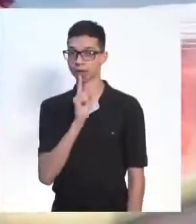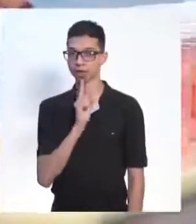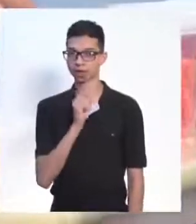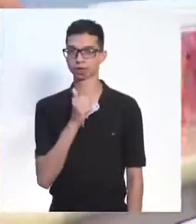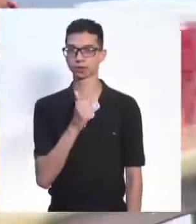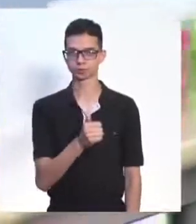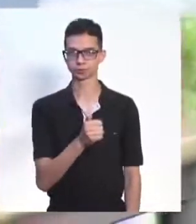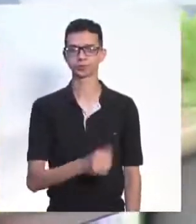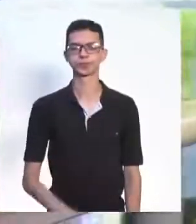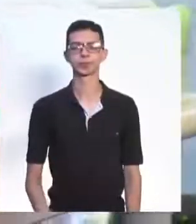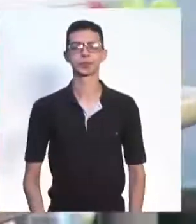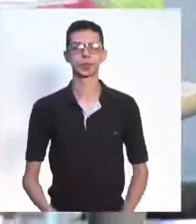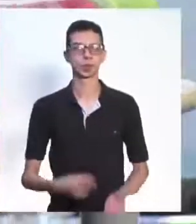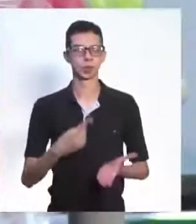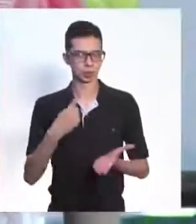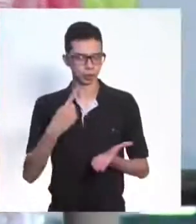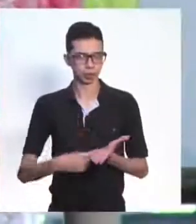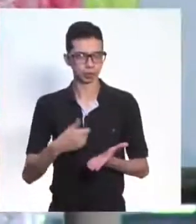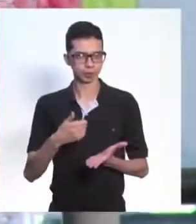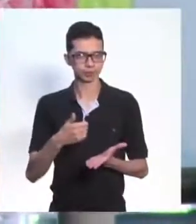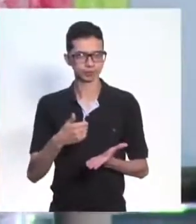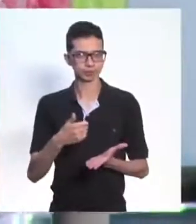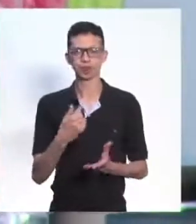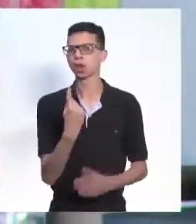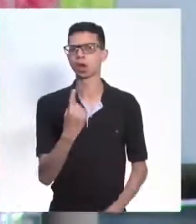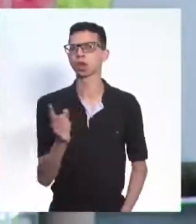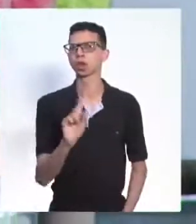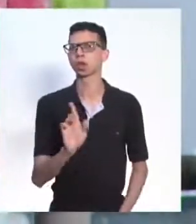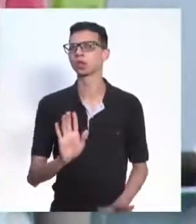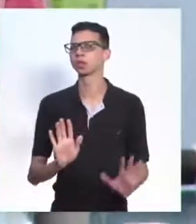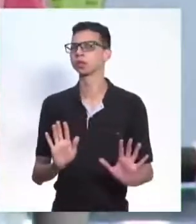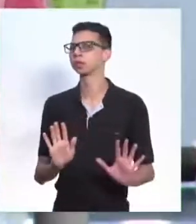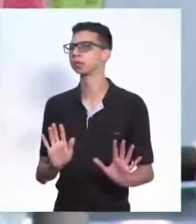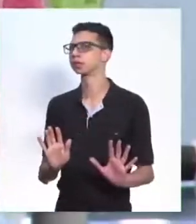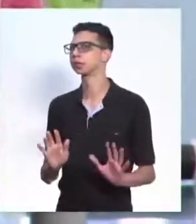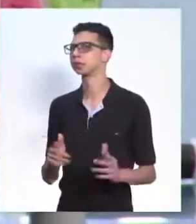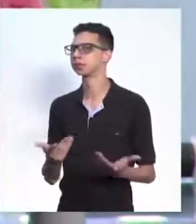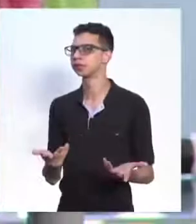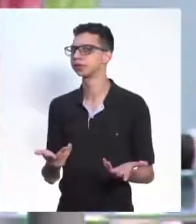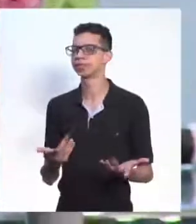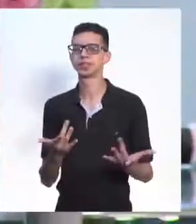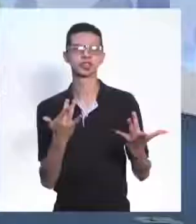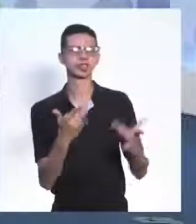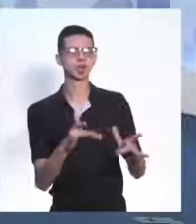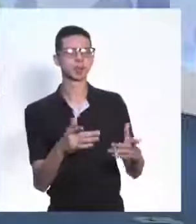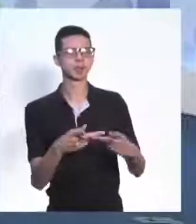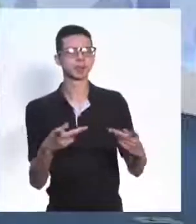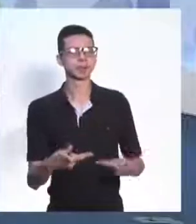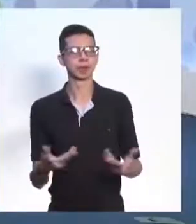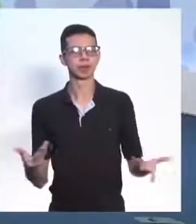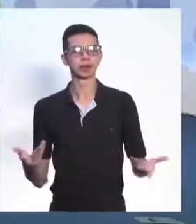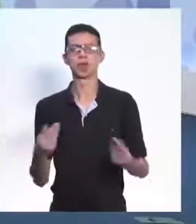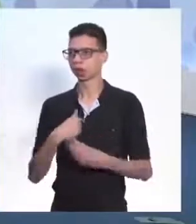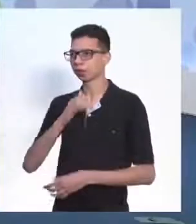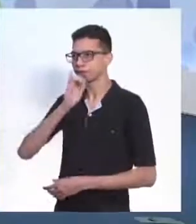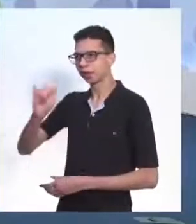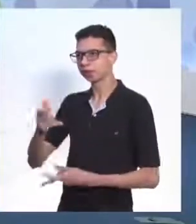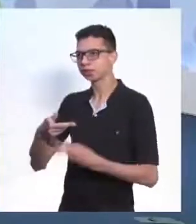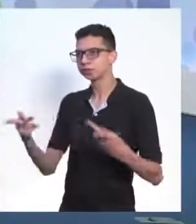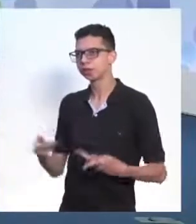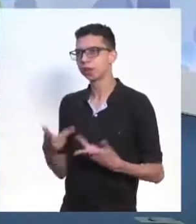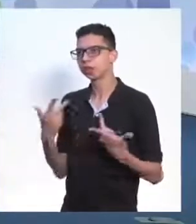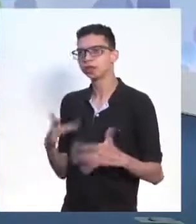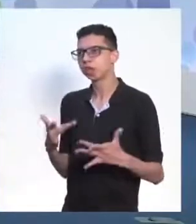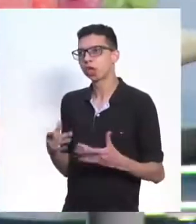amarelas. Combinado? Não, 11 não. Eu ia falar. Tá sobrando no prato. Cadê? Aí. Ó, gente, a pessoa